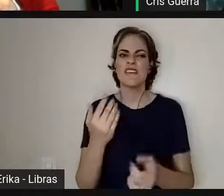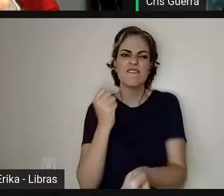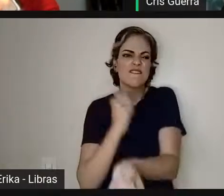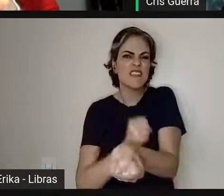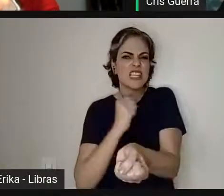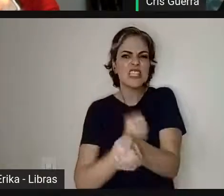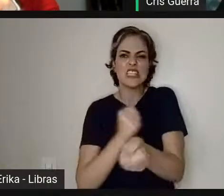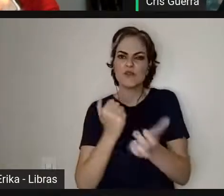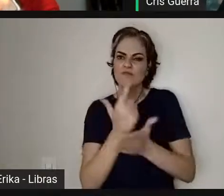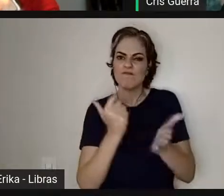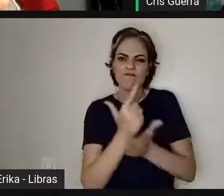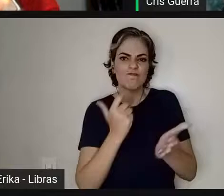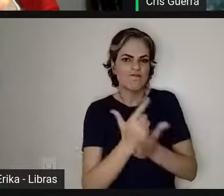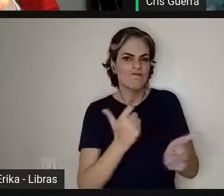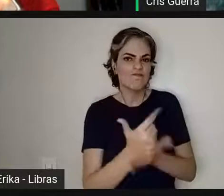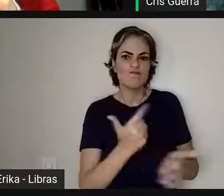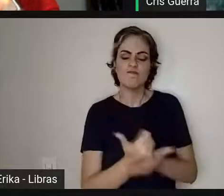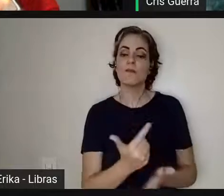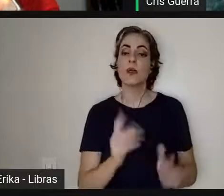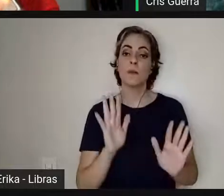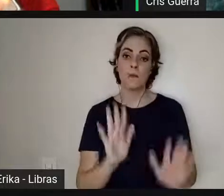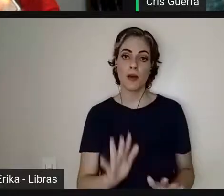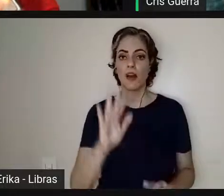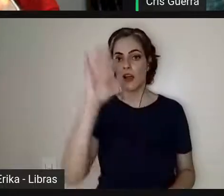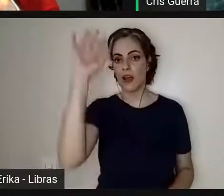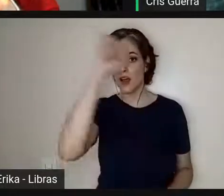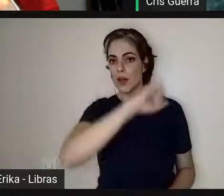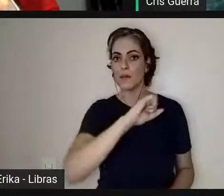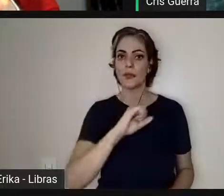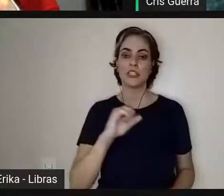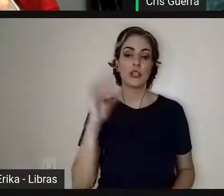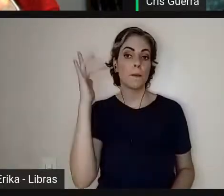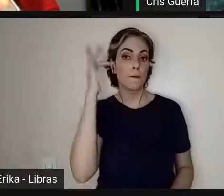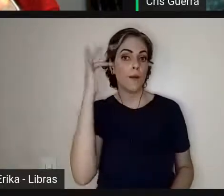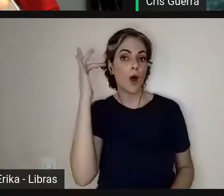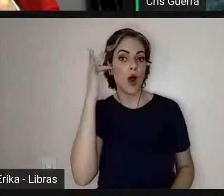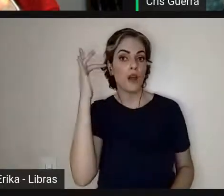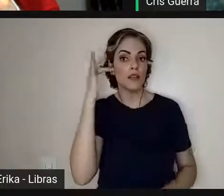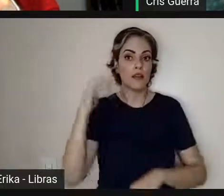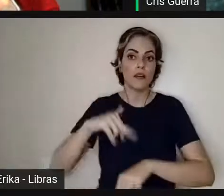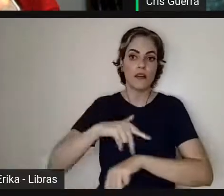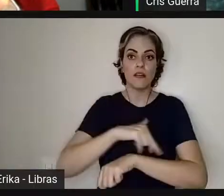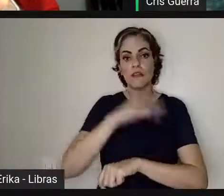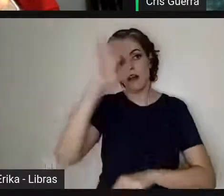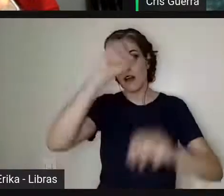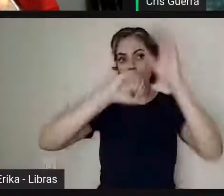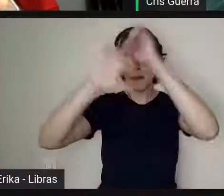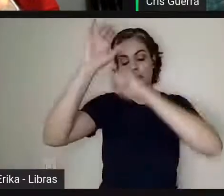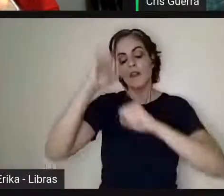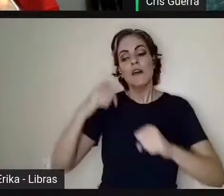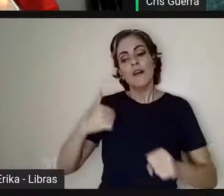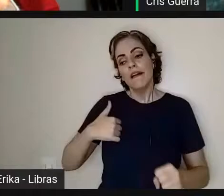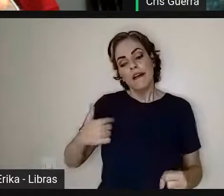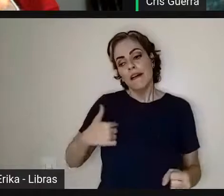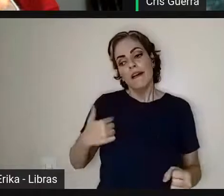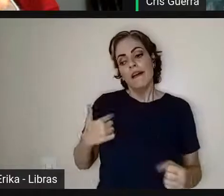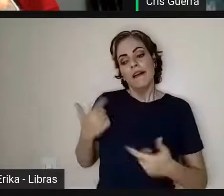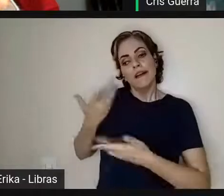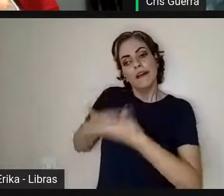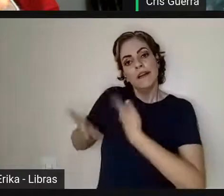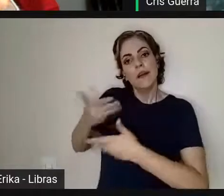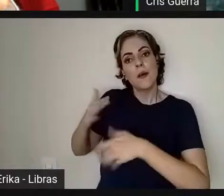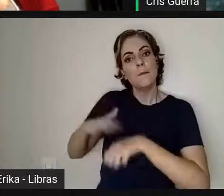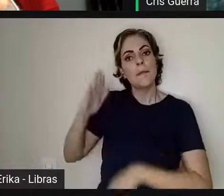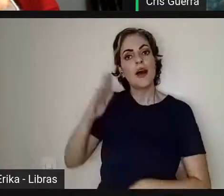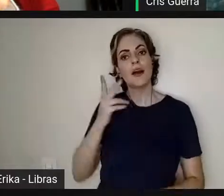outro lado, aprendi a lidar com a moda, foi muito importante, e tive uma oportunidade de resgate com meu pai, porque eu tinha uma